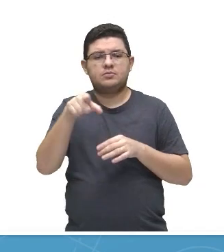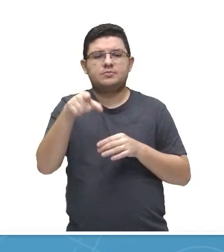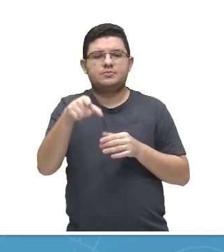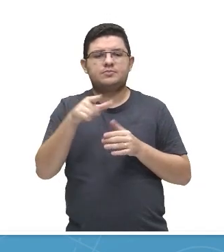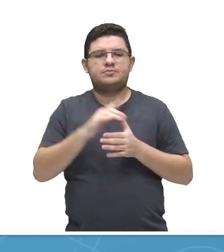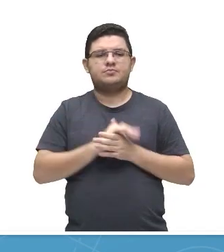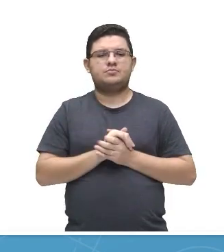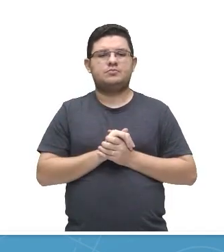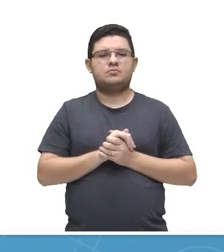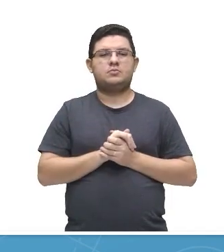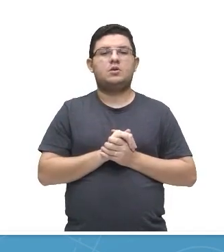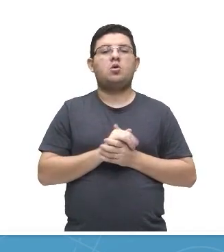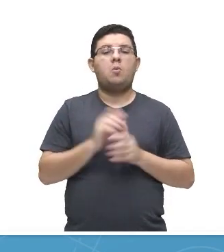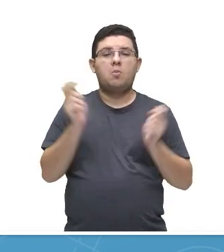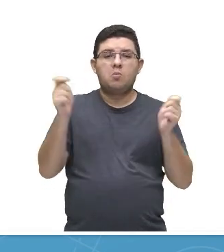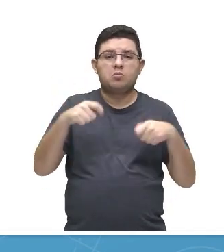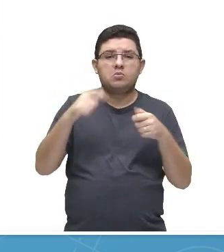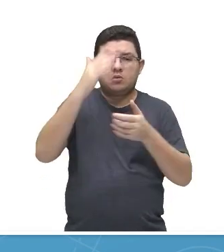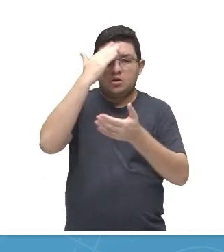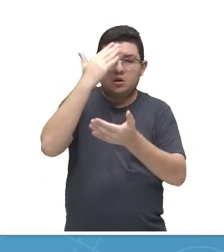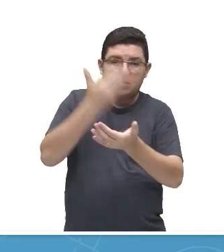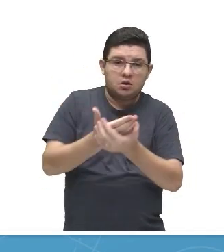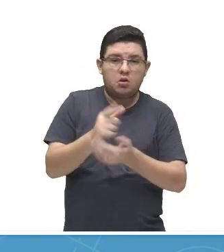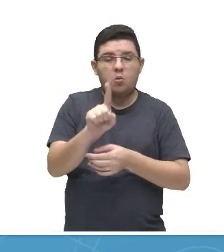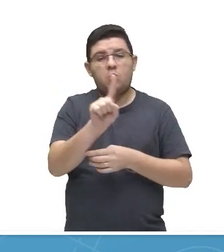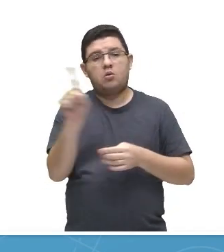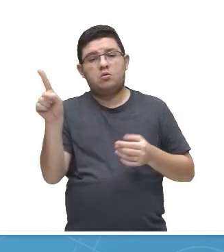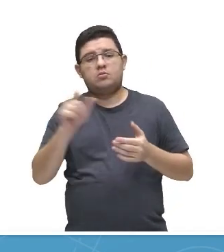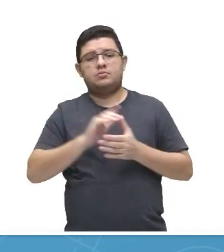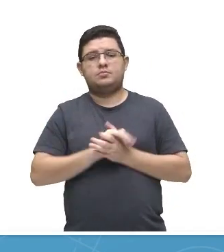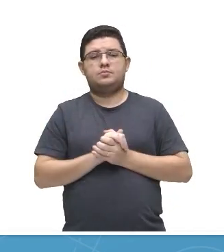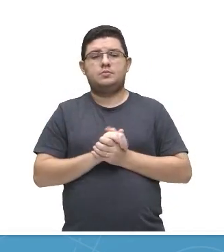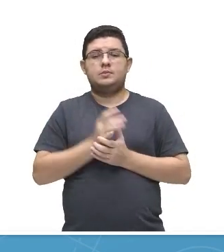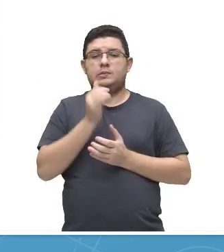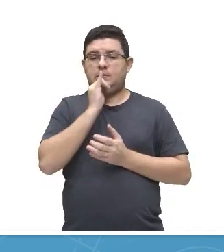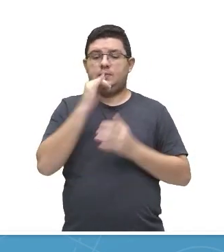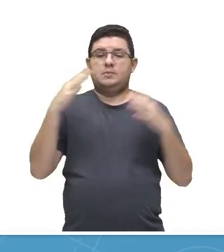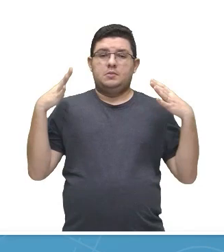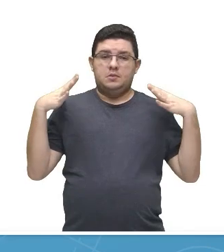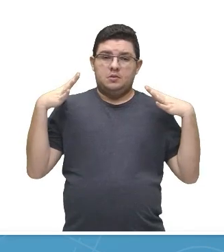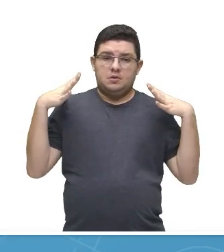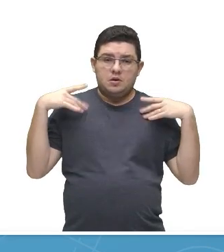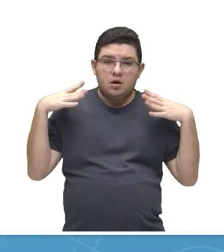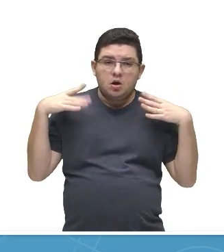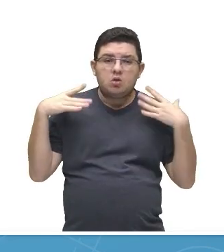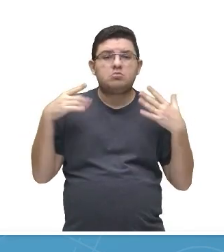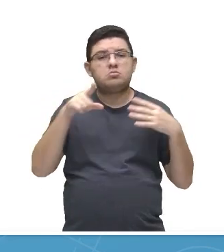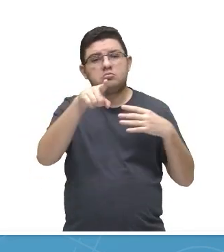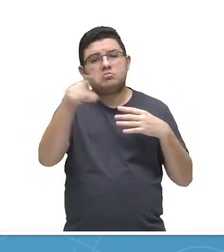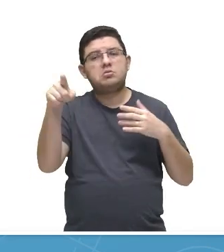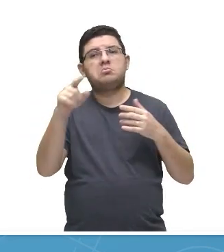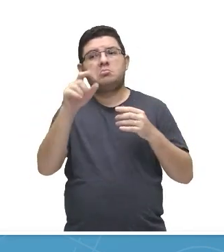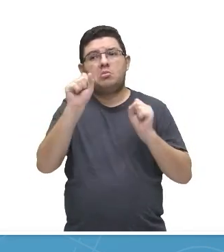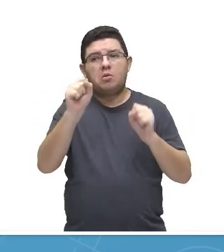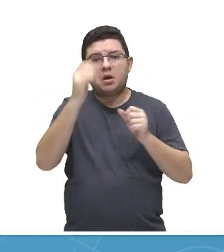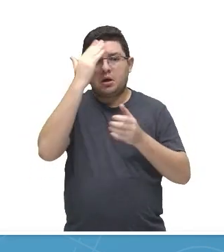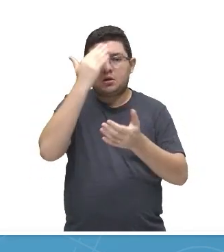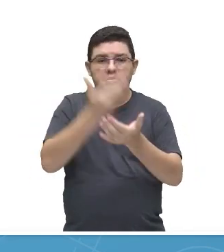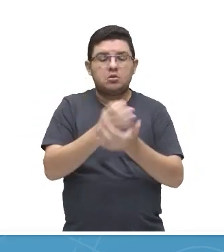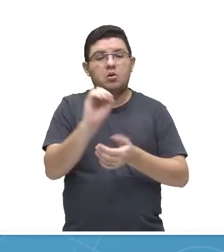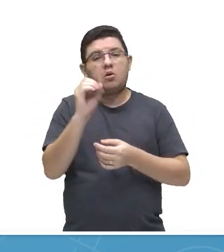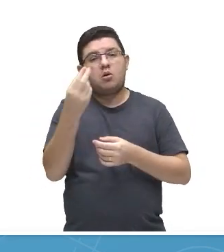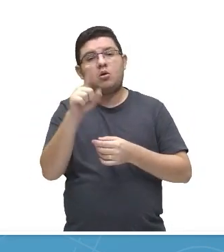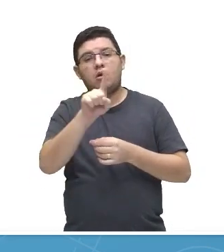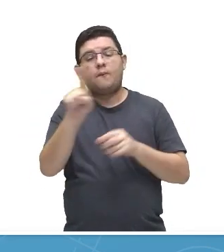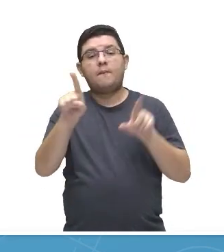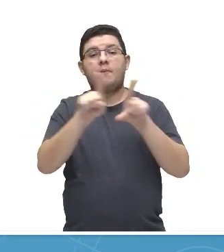eu acredite ou não. Por exemplo, você pode acreditar ou não em anjos, mas o conceito de anjos, que é um